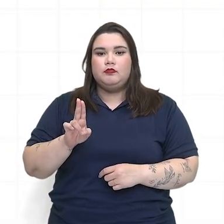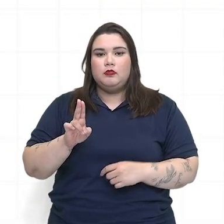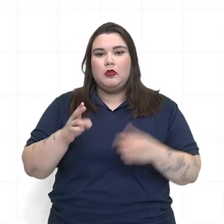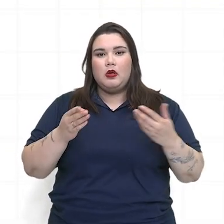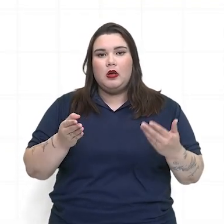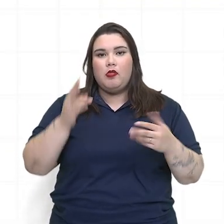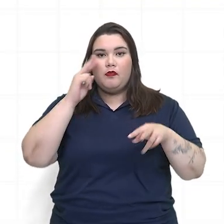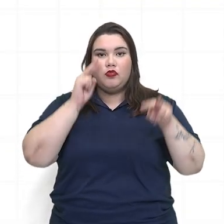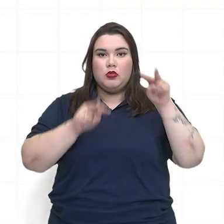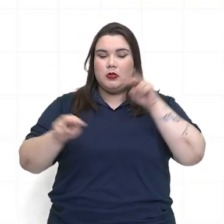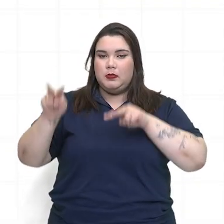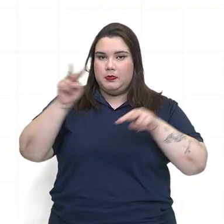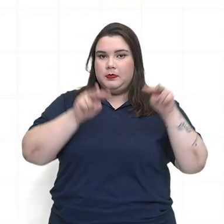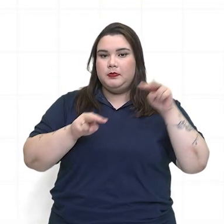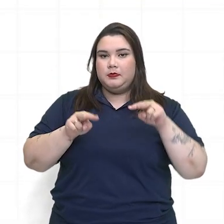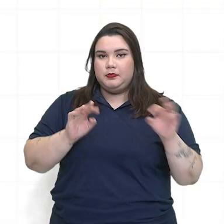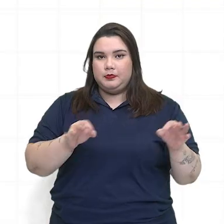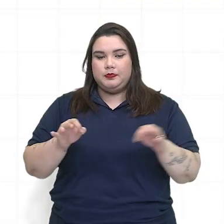indicadores visuais.